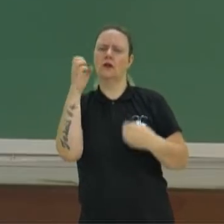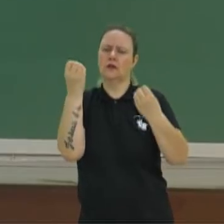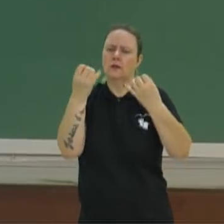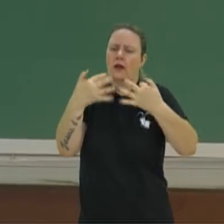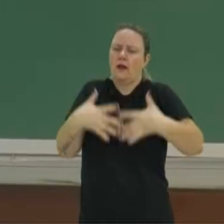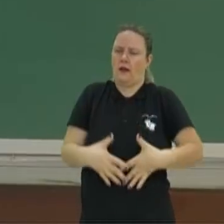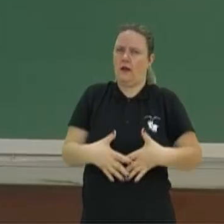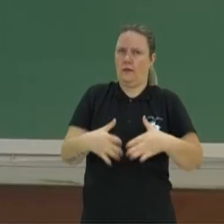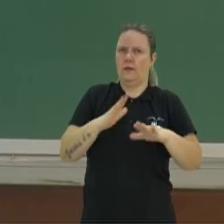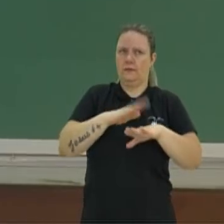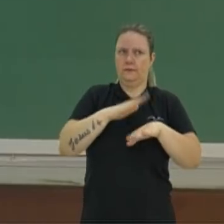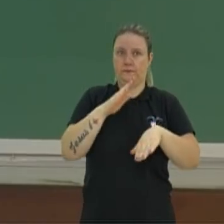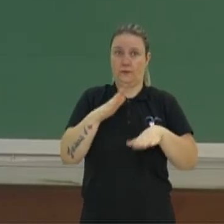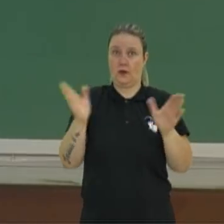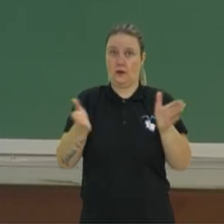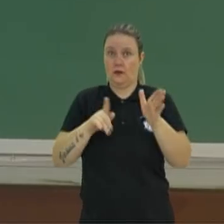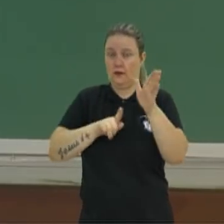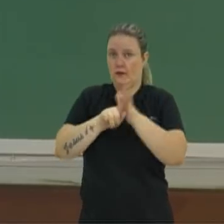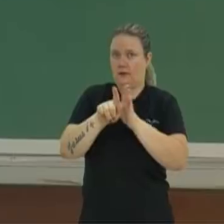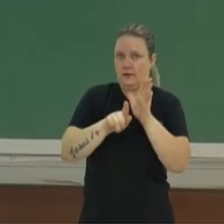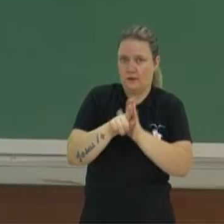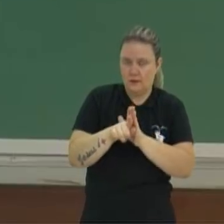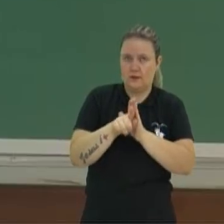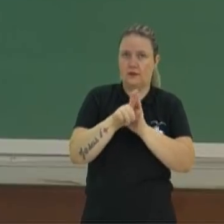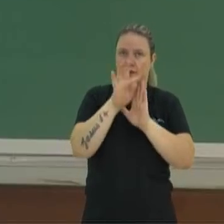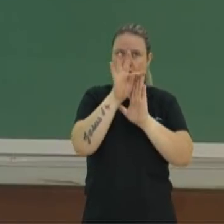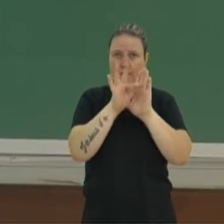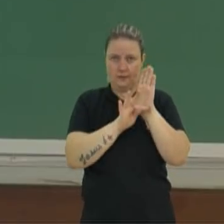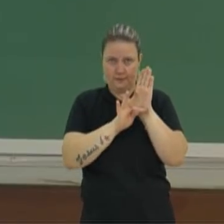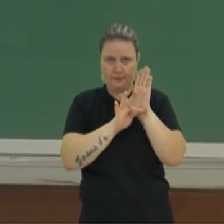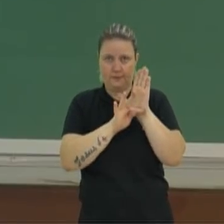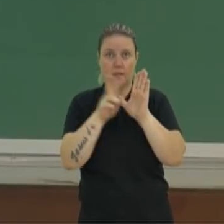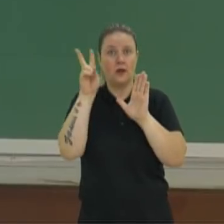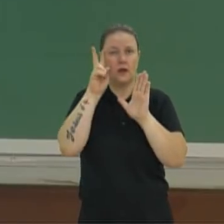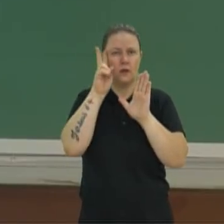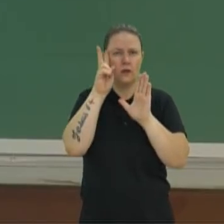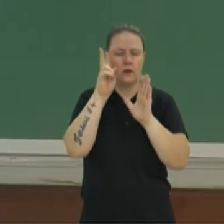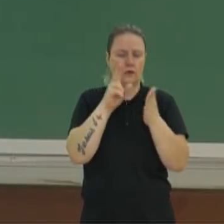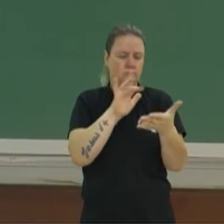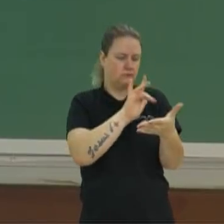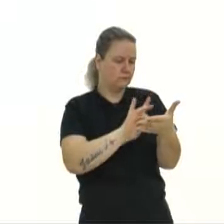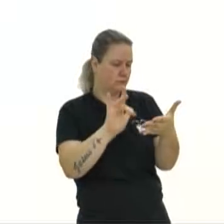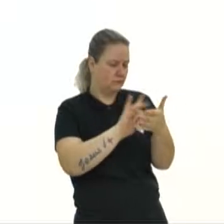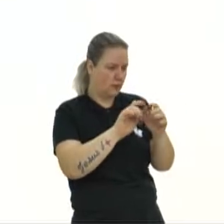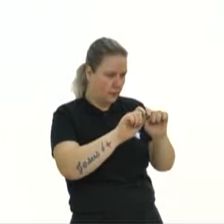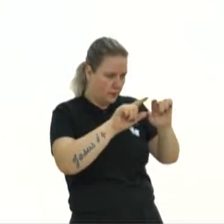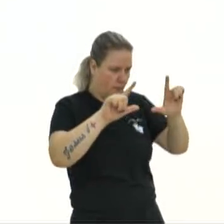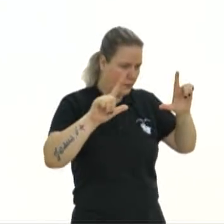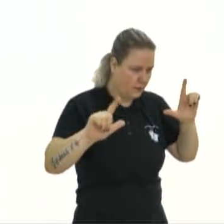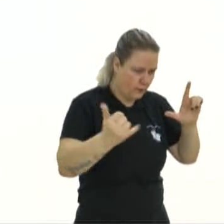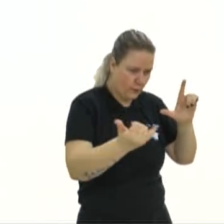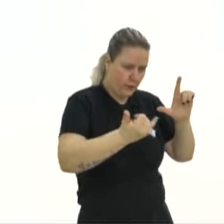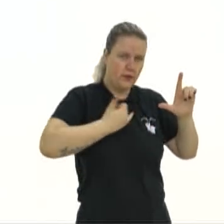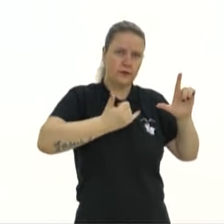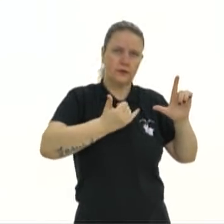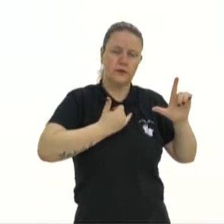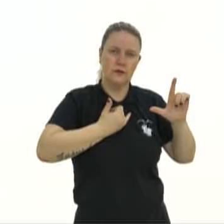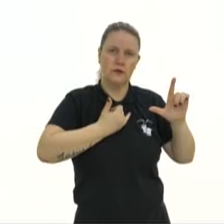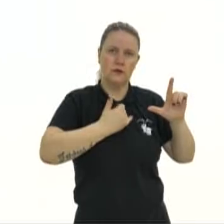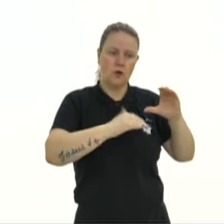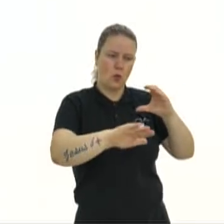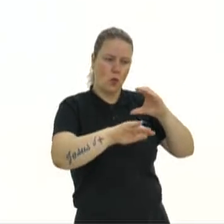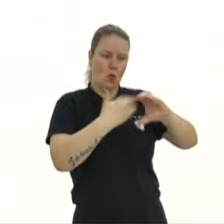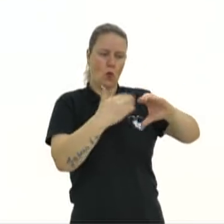Agora nós temos um quiz e um novo trecho, relembre comigo. Você abre seu celular e recebe uma notícia encaminhada por